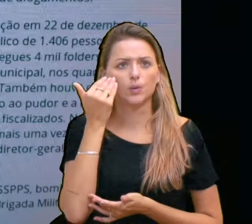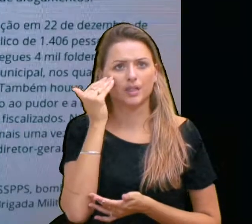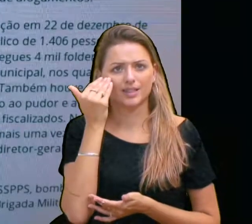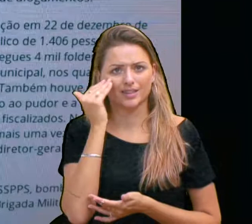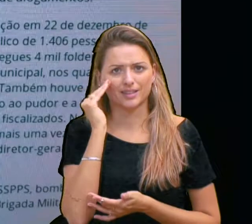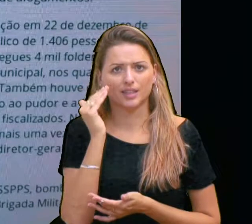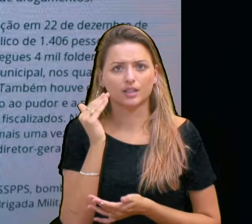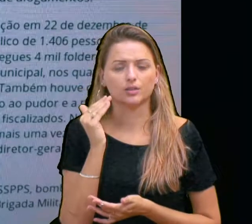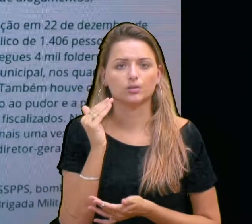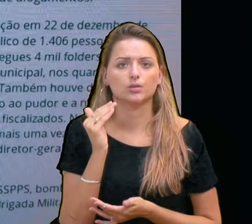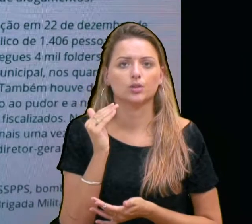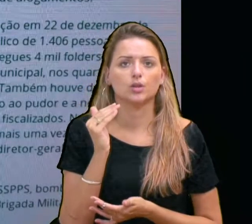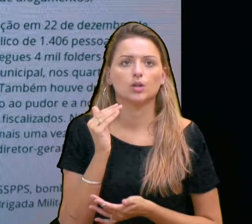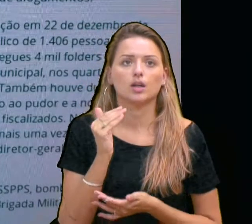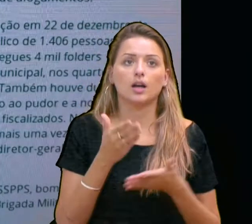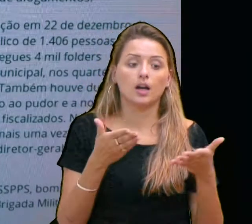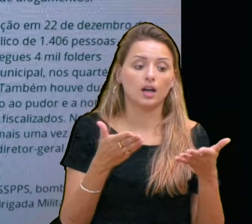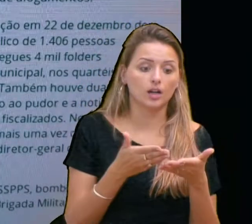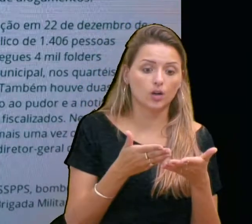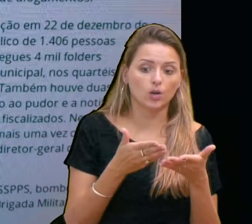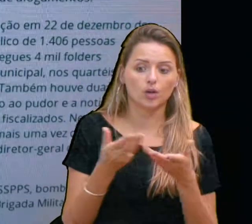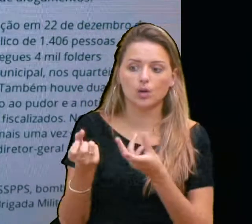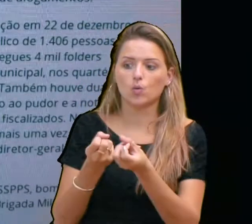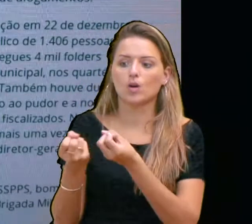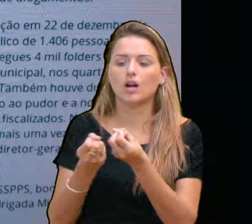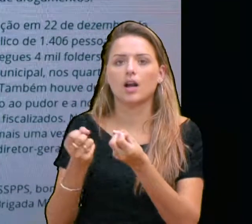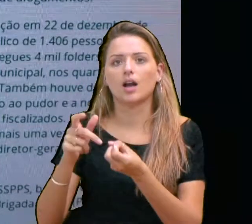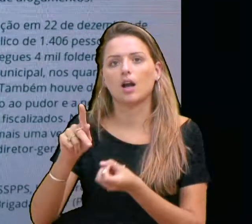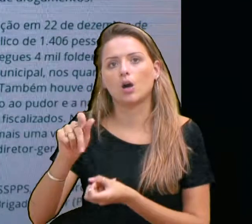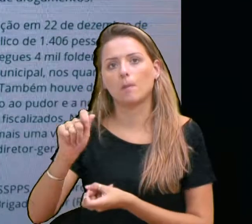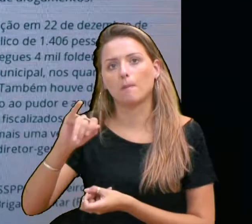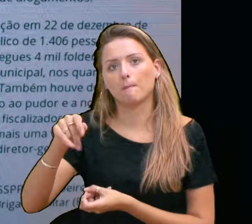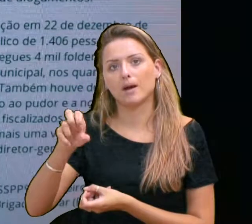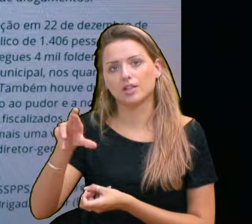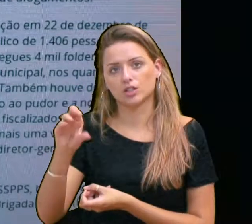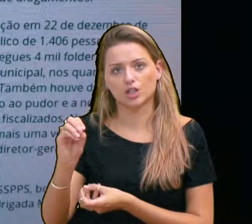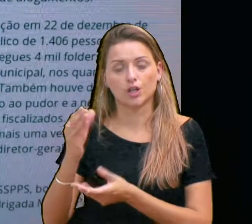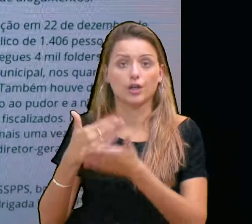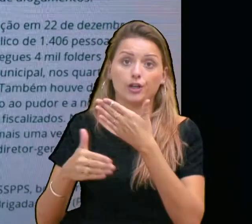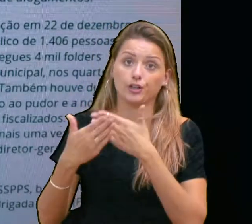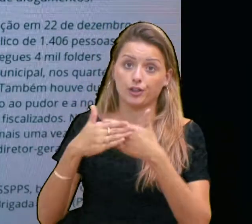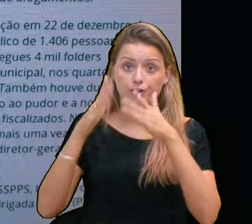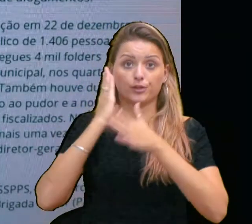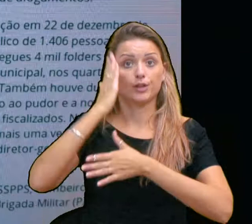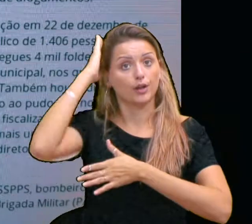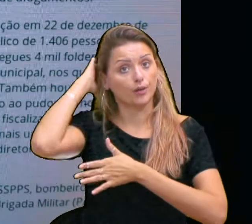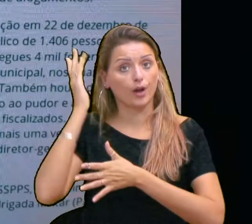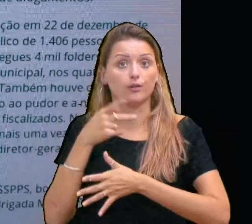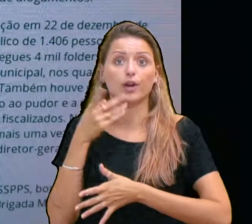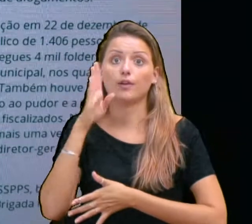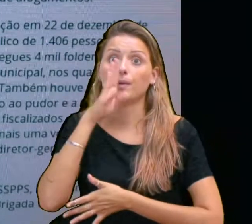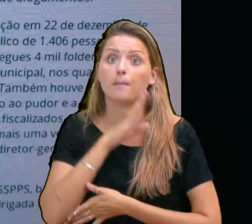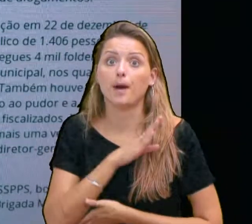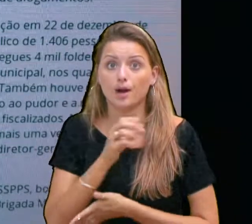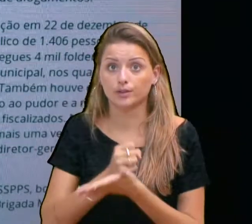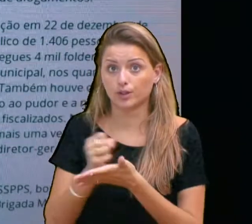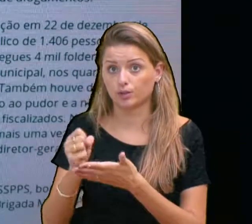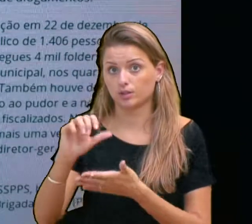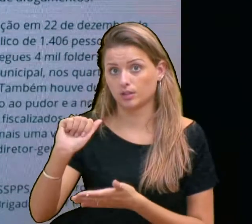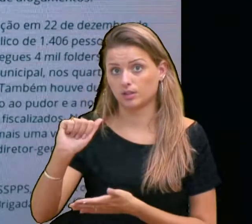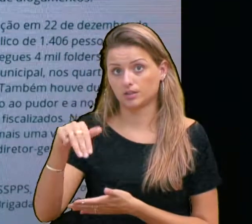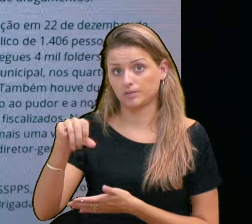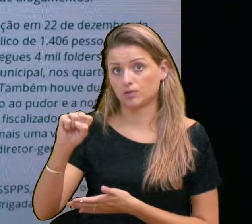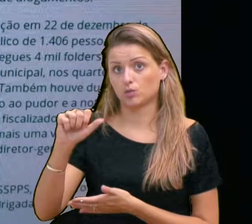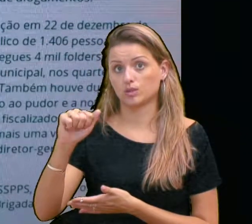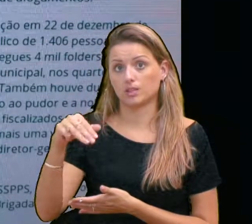questão da tal da Pajero, que tanto era criticada pelo Deus Daniel Guerra. Você sabe, meu amigo, minha